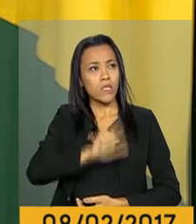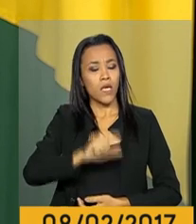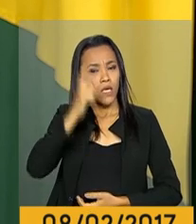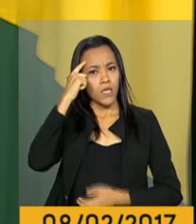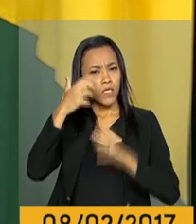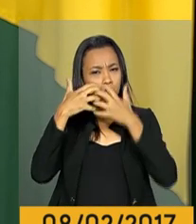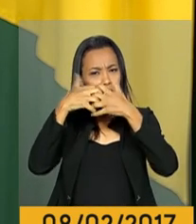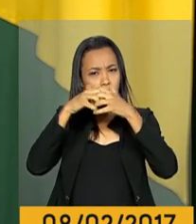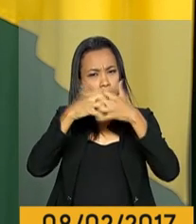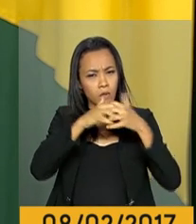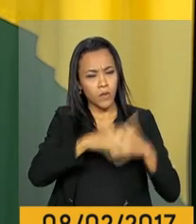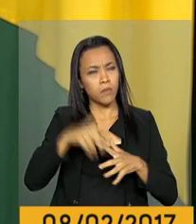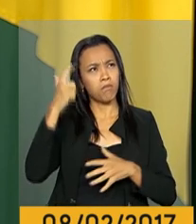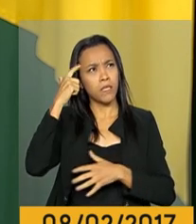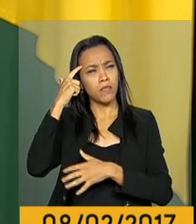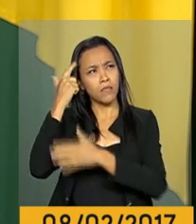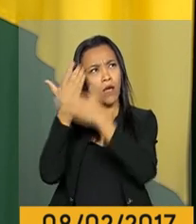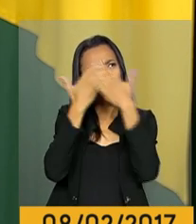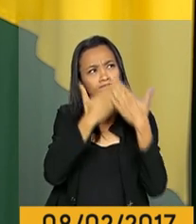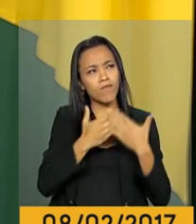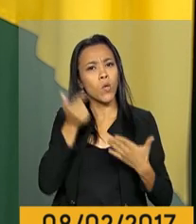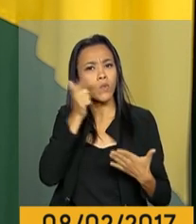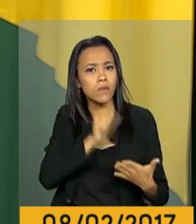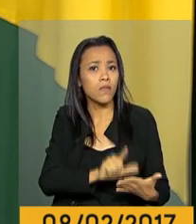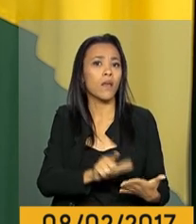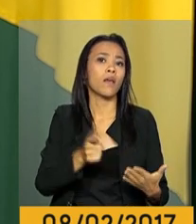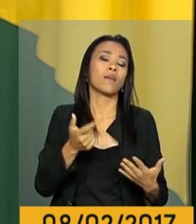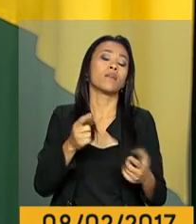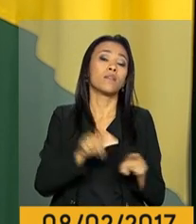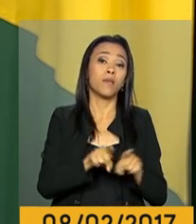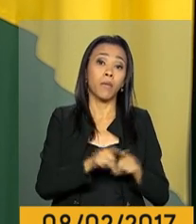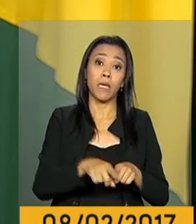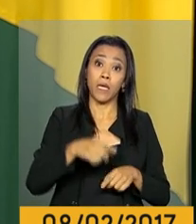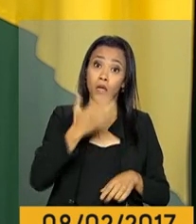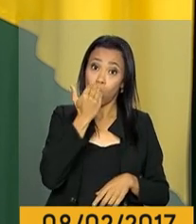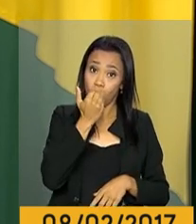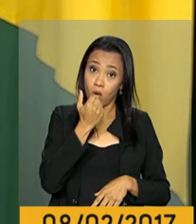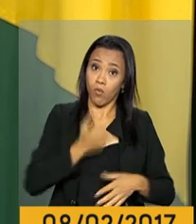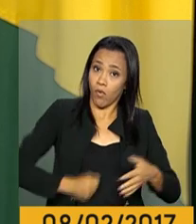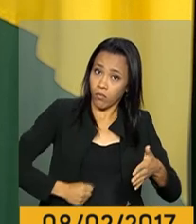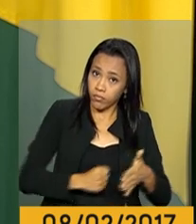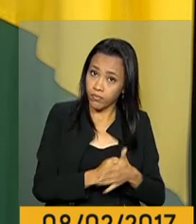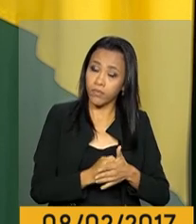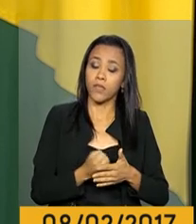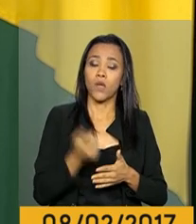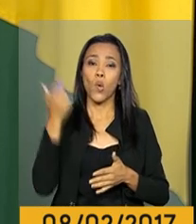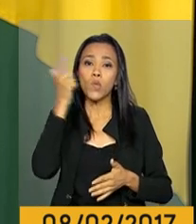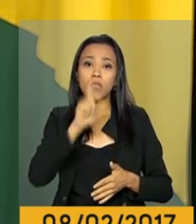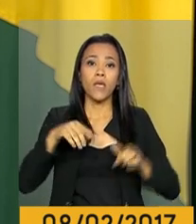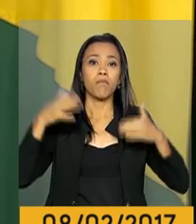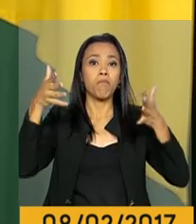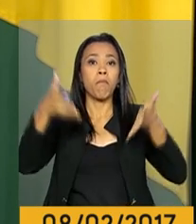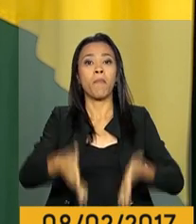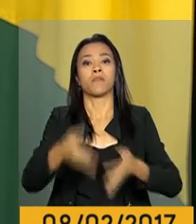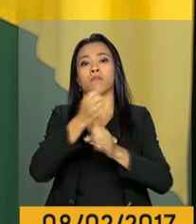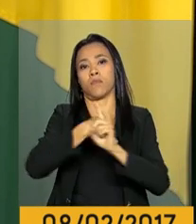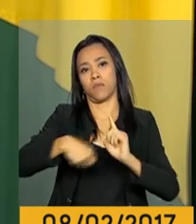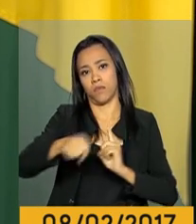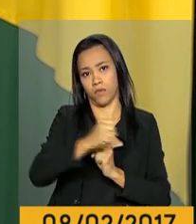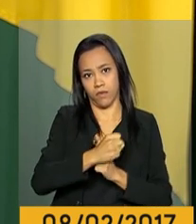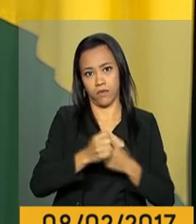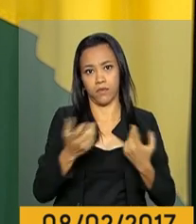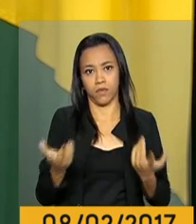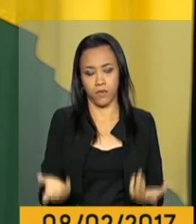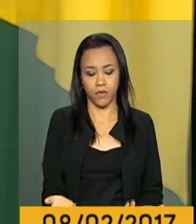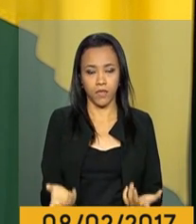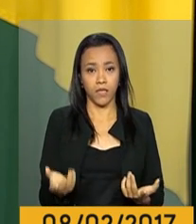é claro que alimentado ele participa mais ativamente da sociedade e